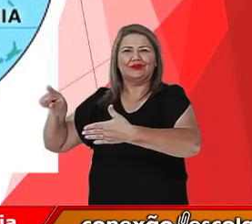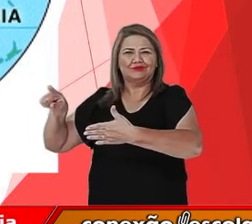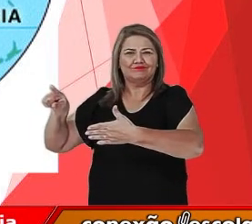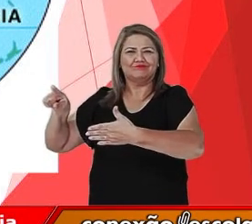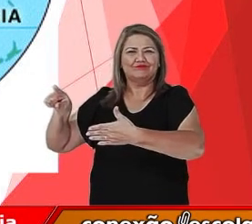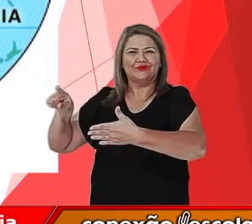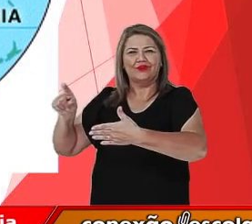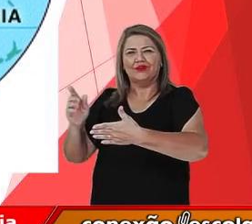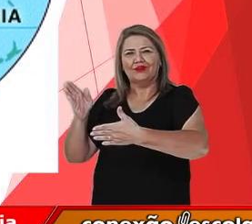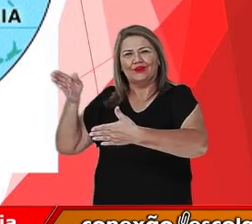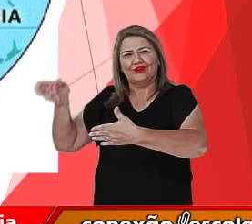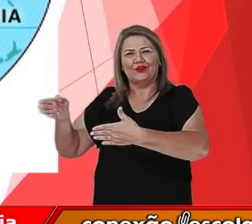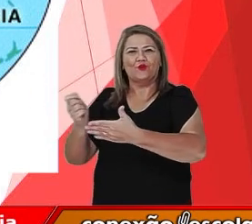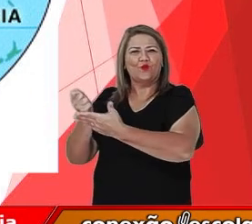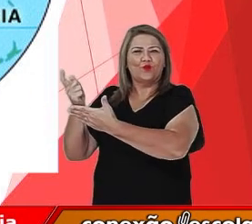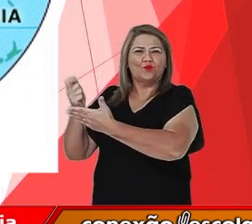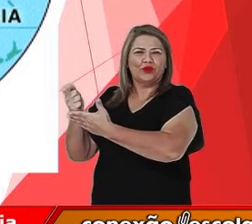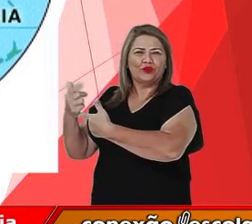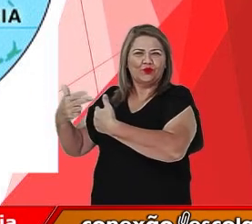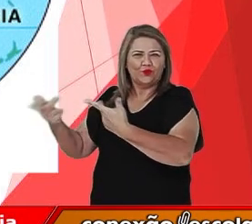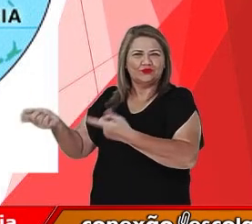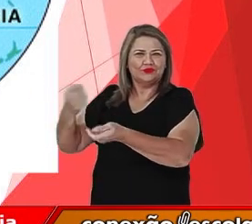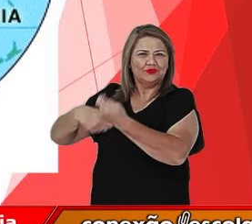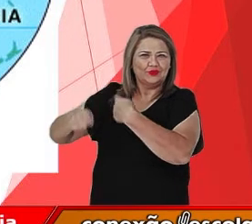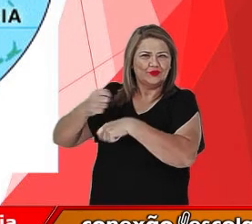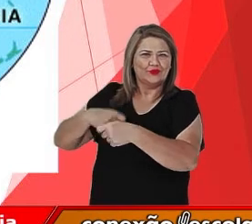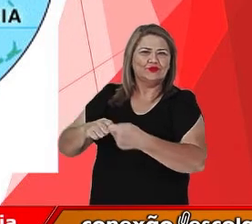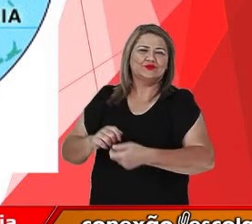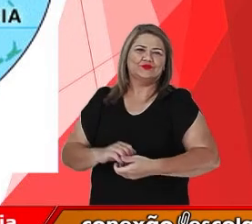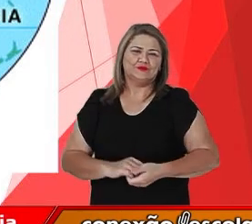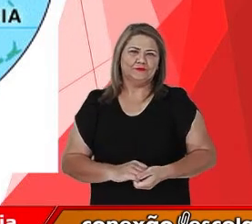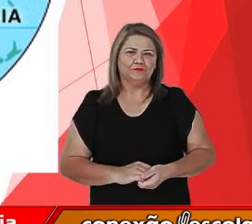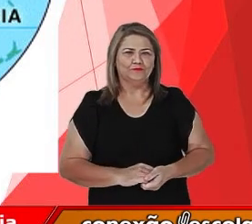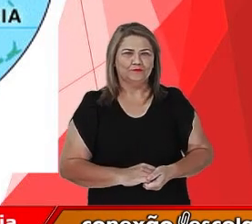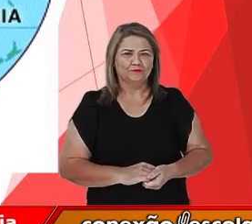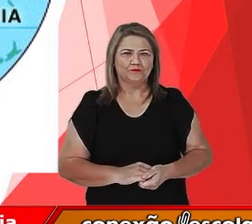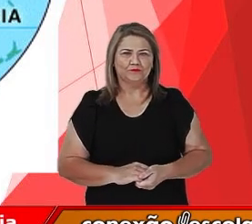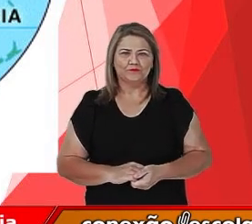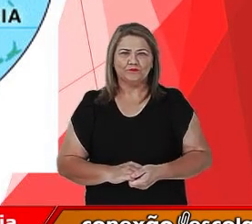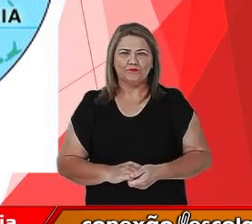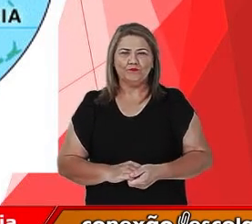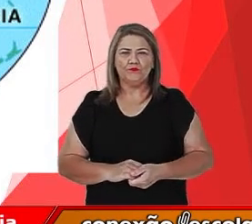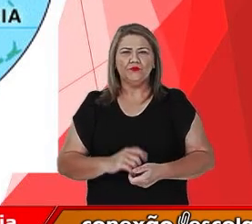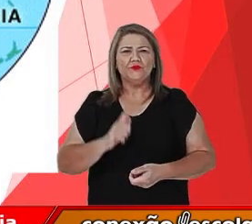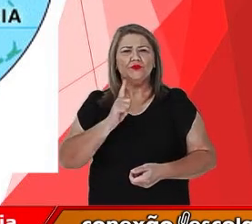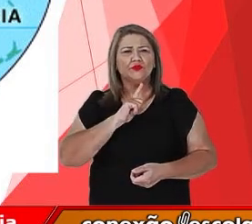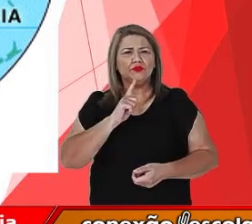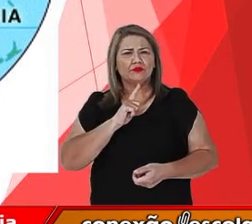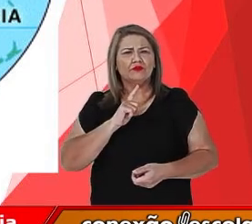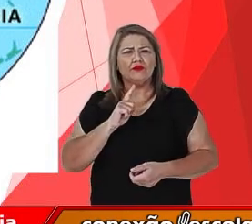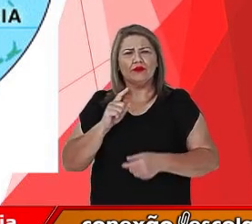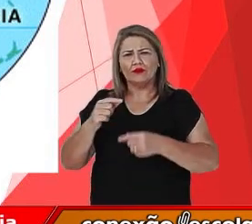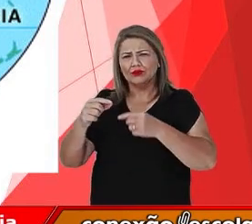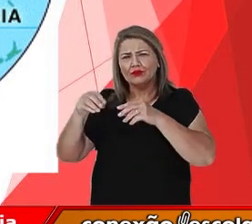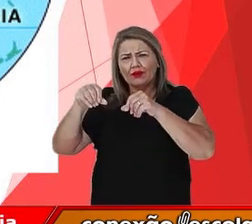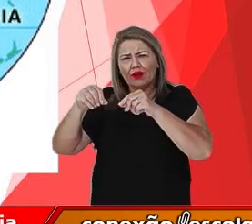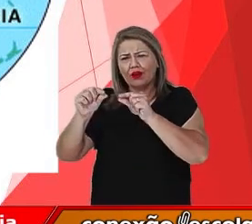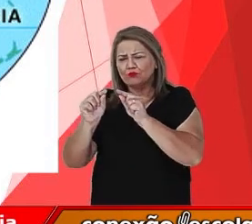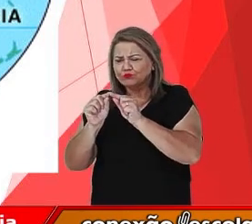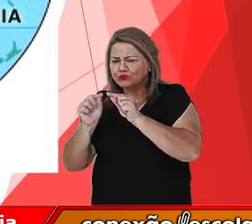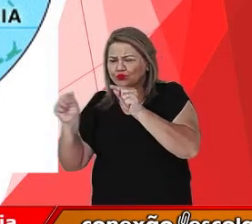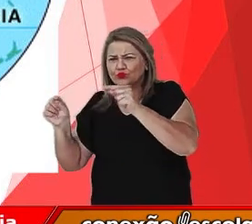para acessar alguns territórios do continente asiático. Ainda que tenha essa estreita faixa de terra ligando os